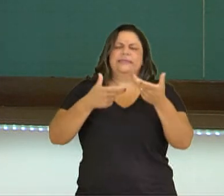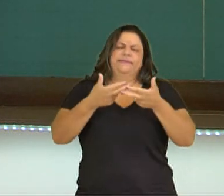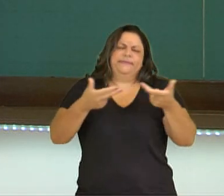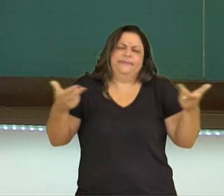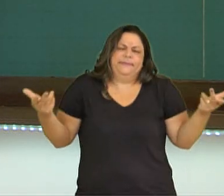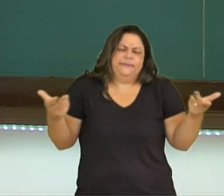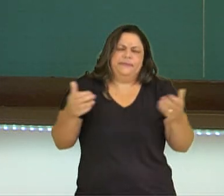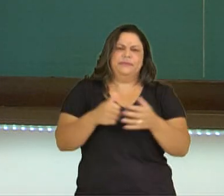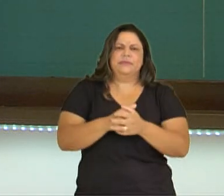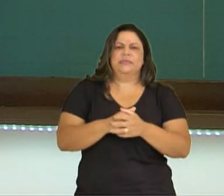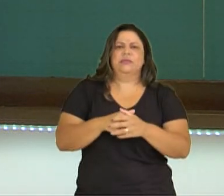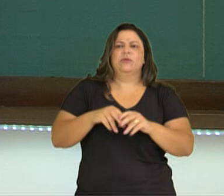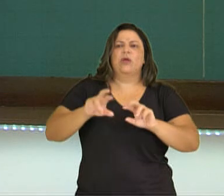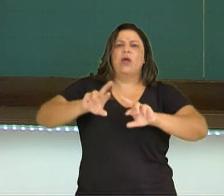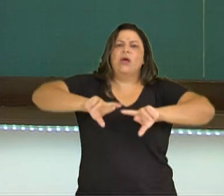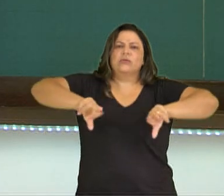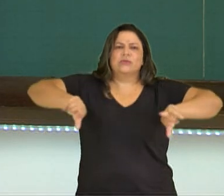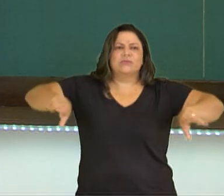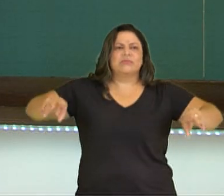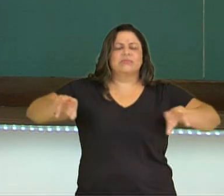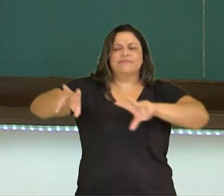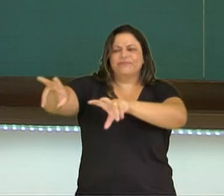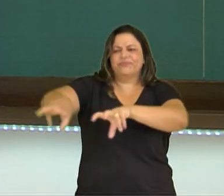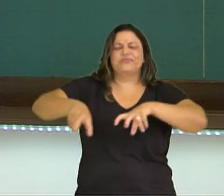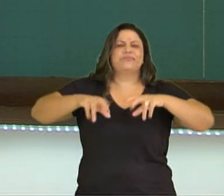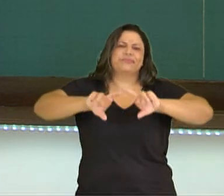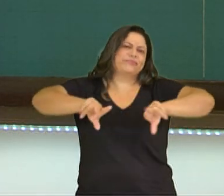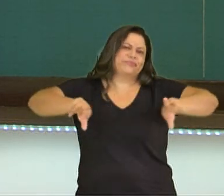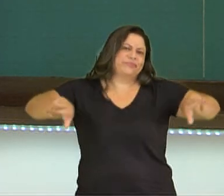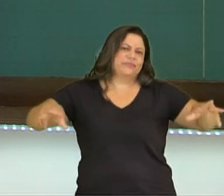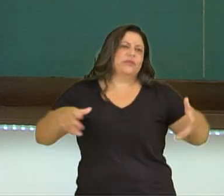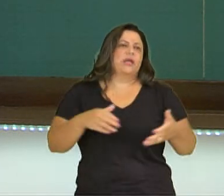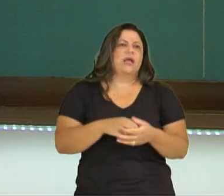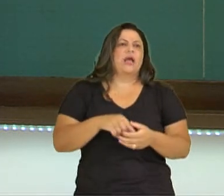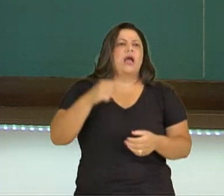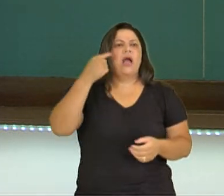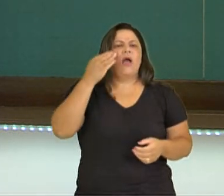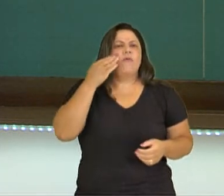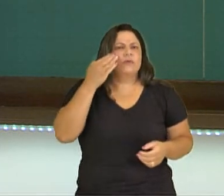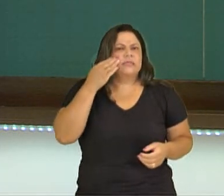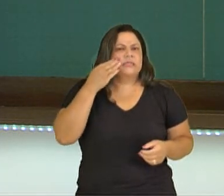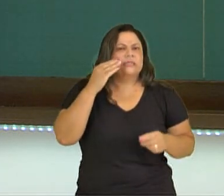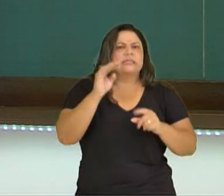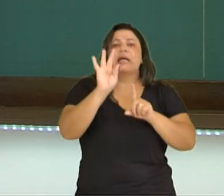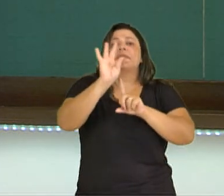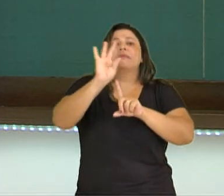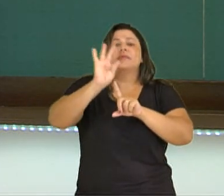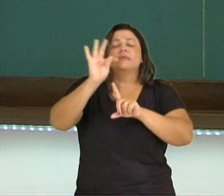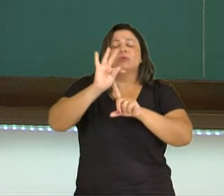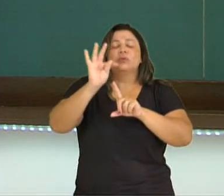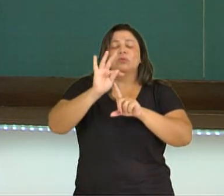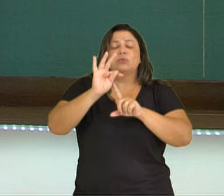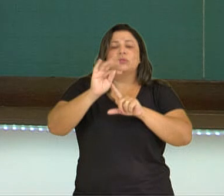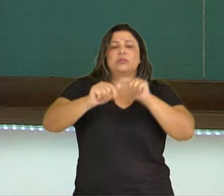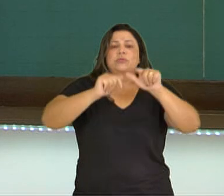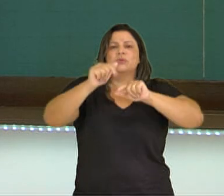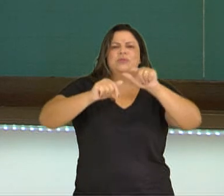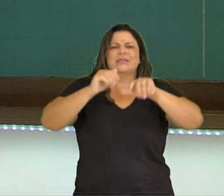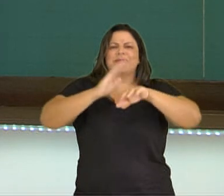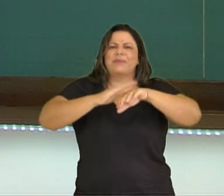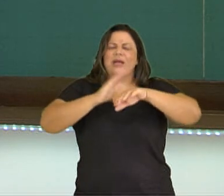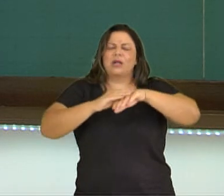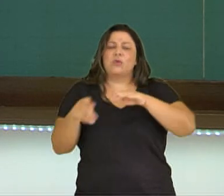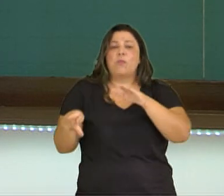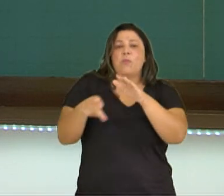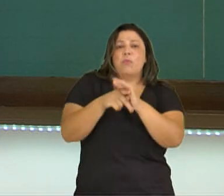serviços, extrativismo. Você sabe a que tipo de atividade pertence a essa profissão